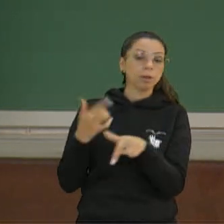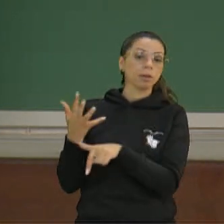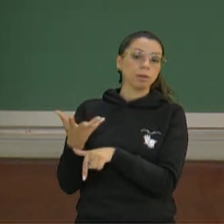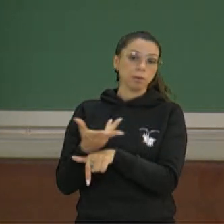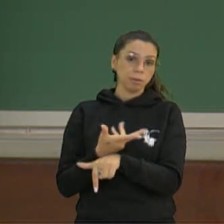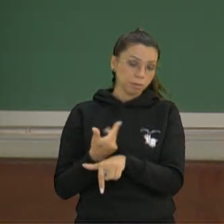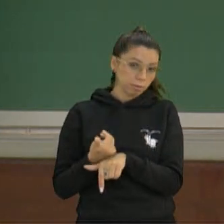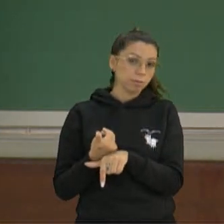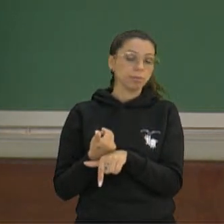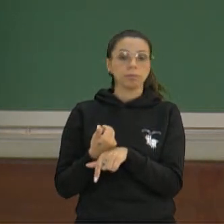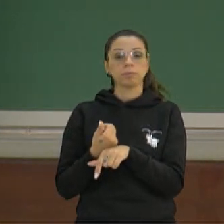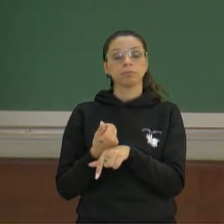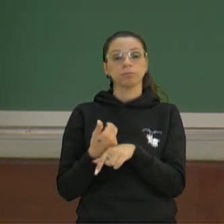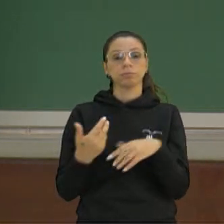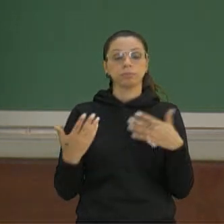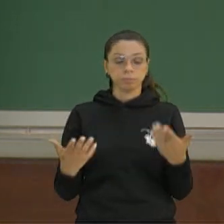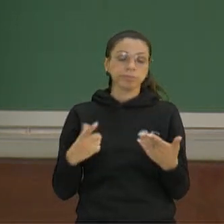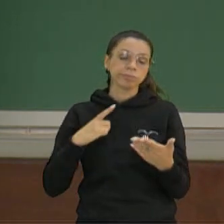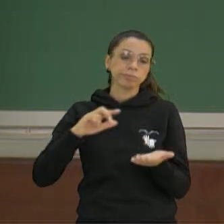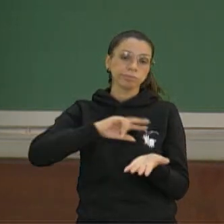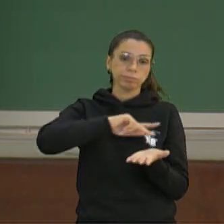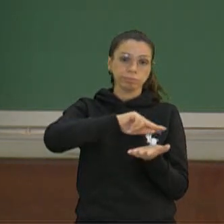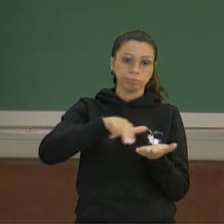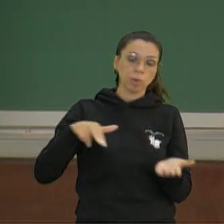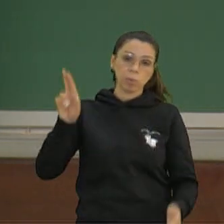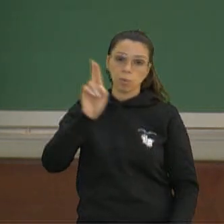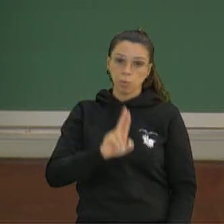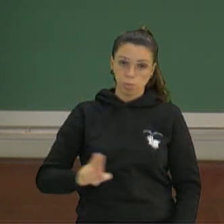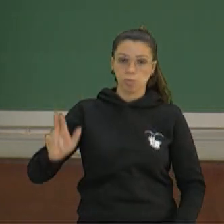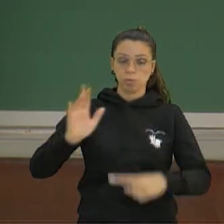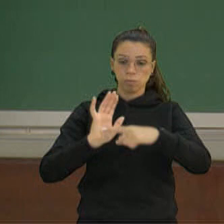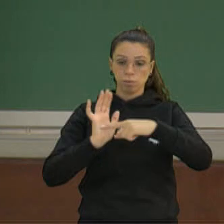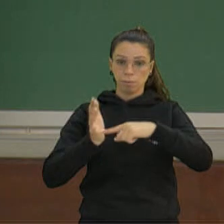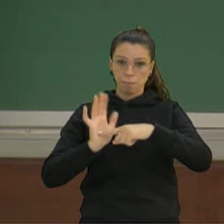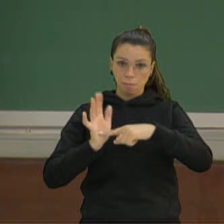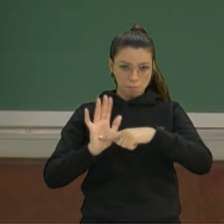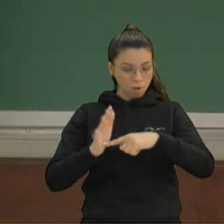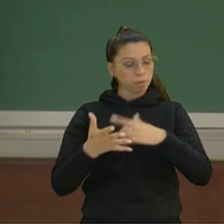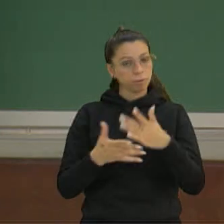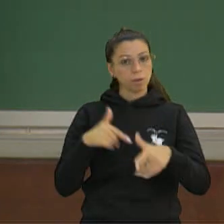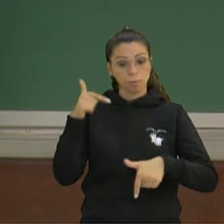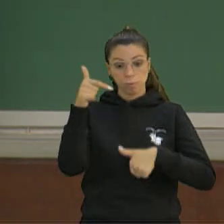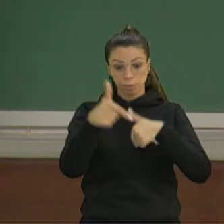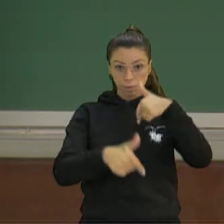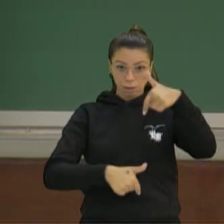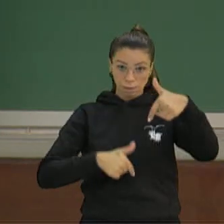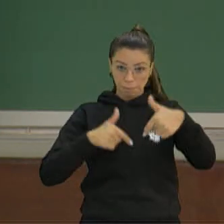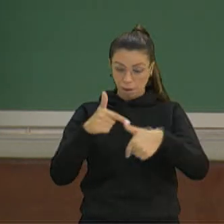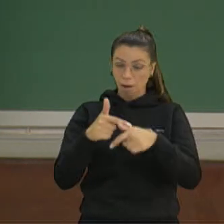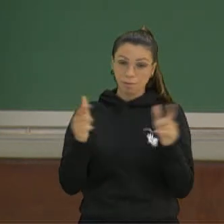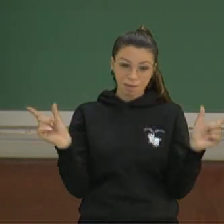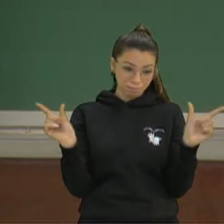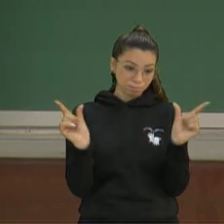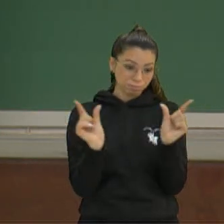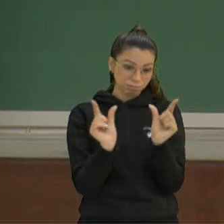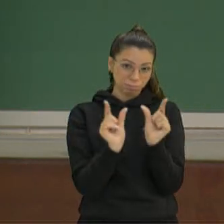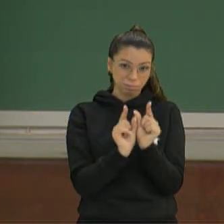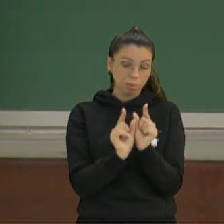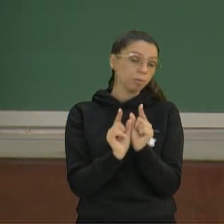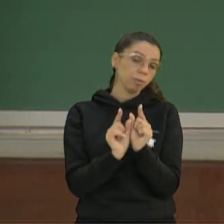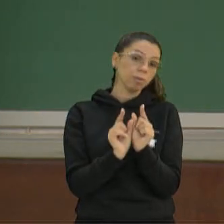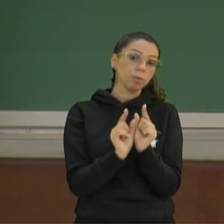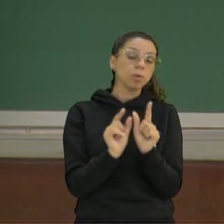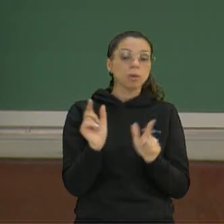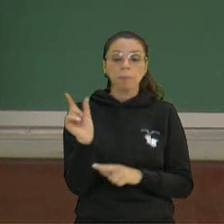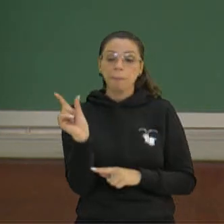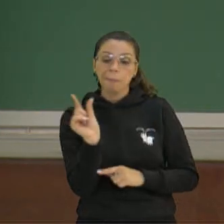qualificada. Então, como a gente tem bastante uso das máquinas, a mão de obra, ela é reduzida, né? Usa-se menos